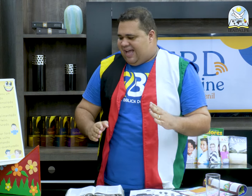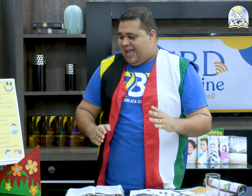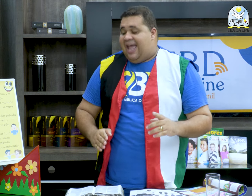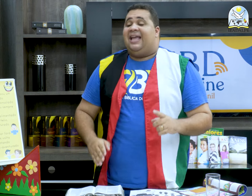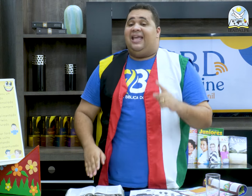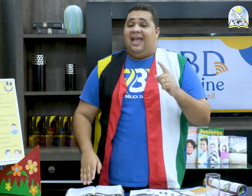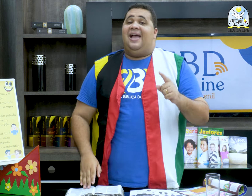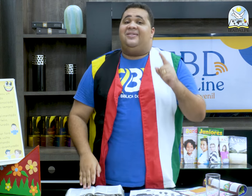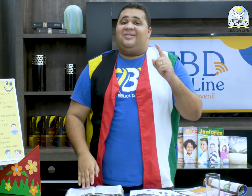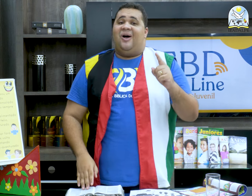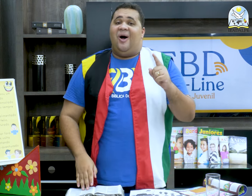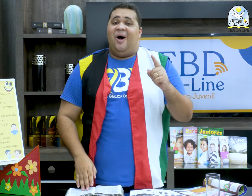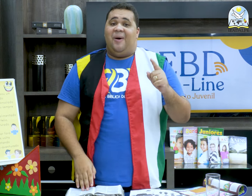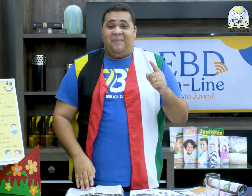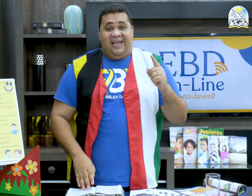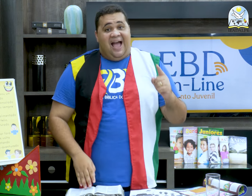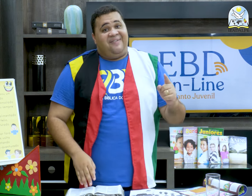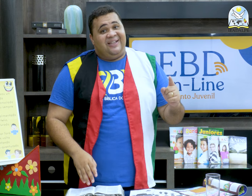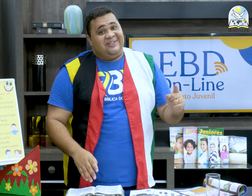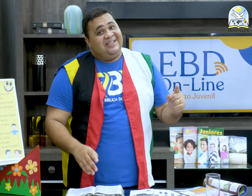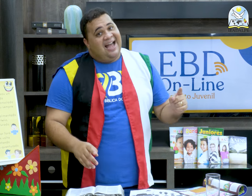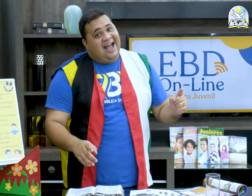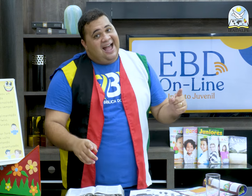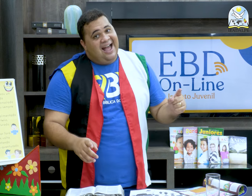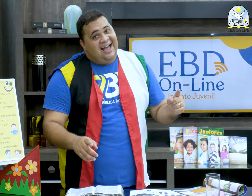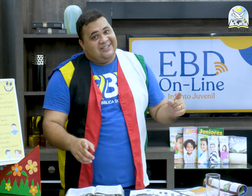cantando que eu sou